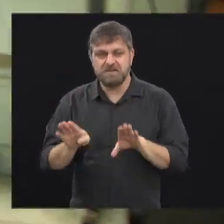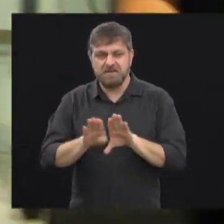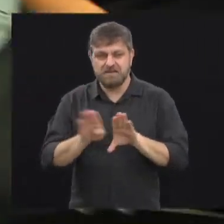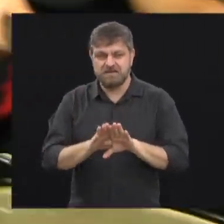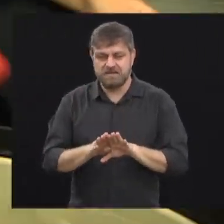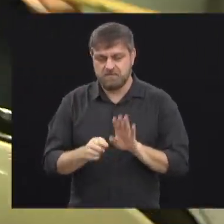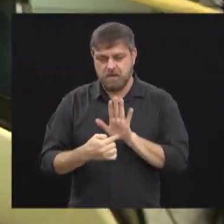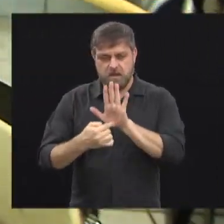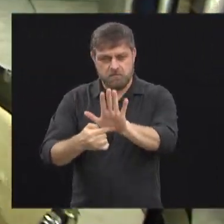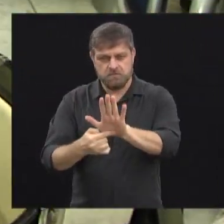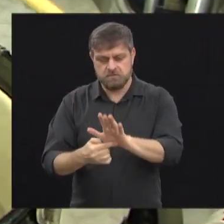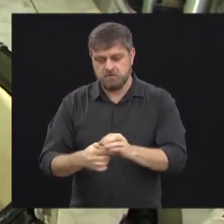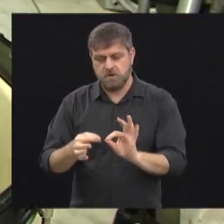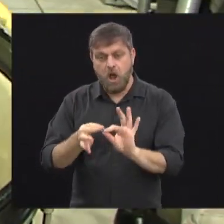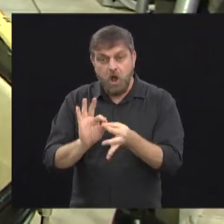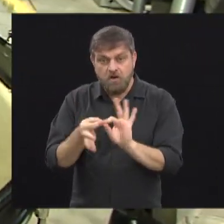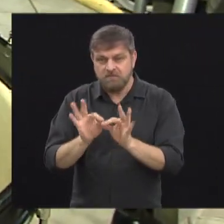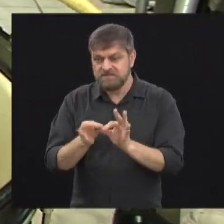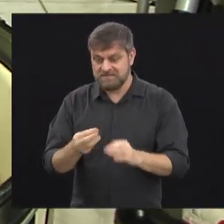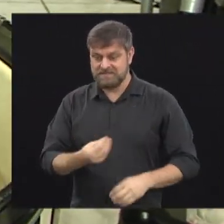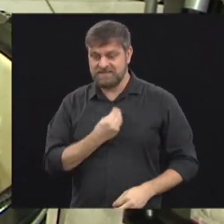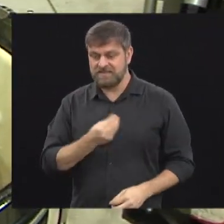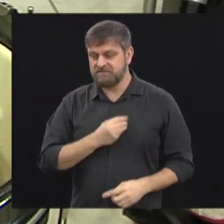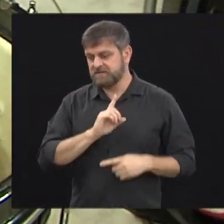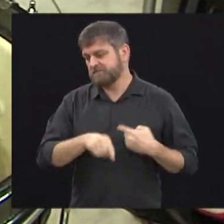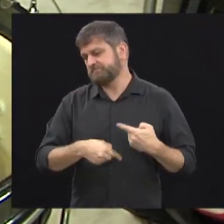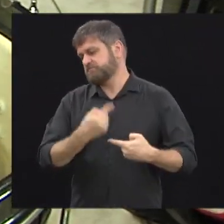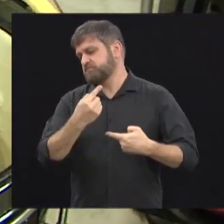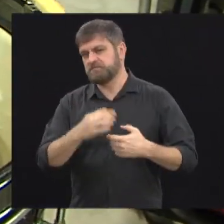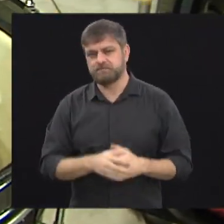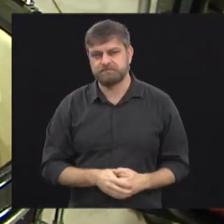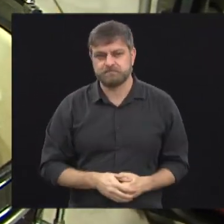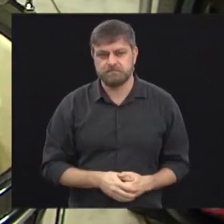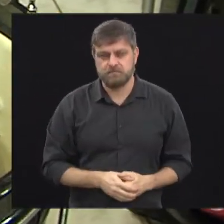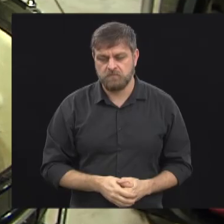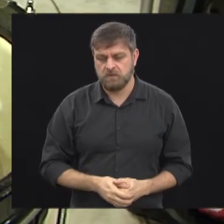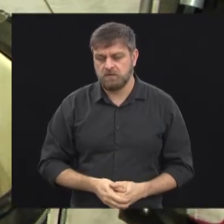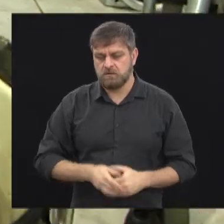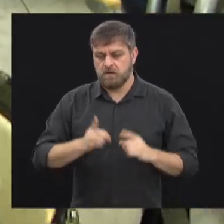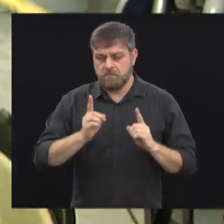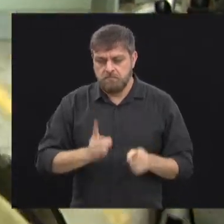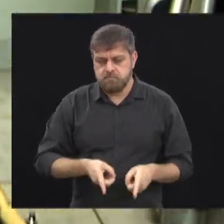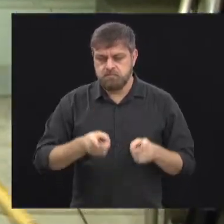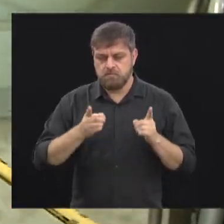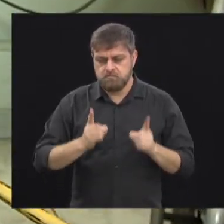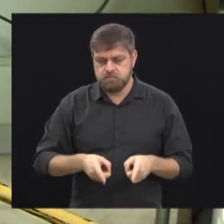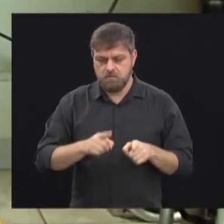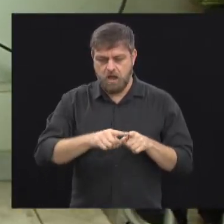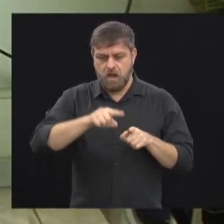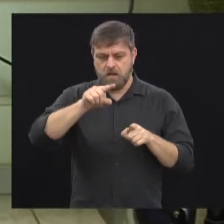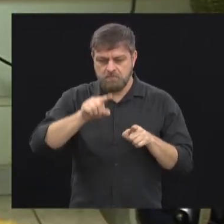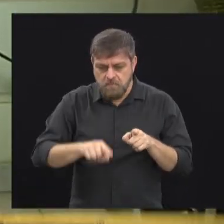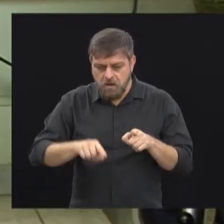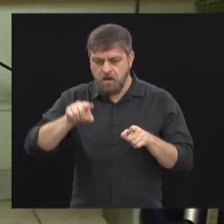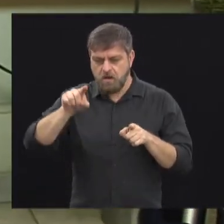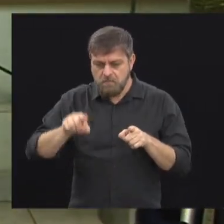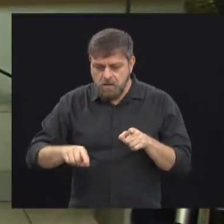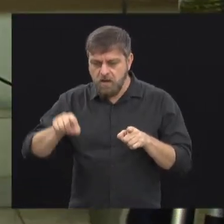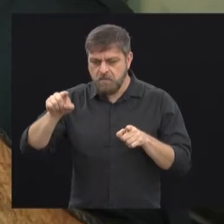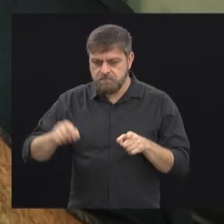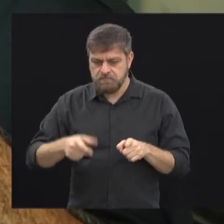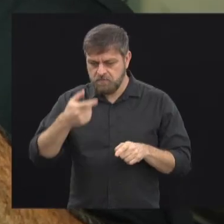os benefícios da oficina na vida dos usuários. Essa coisa do ritmo e da concentração, da